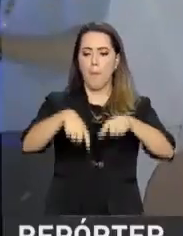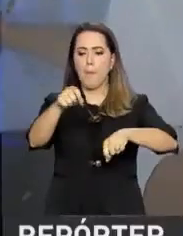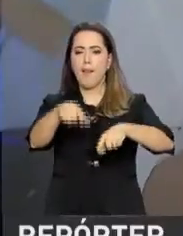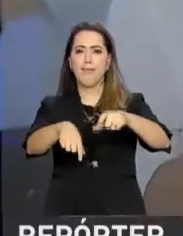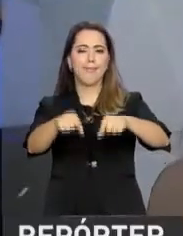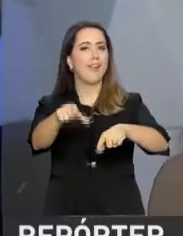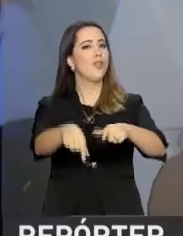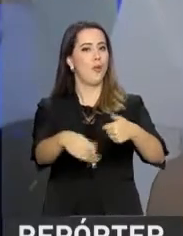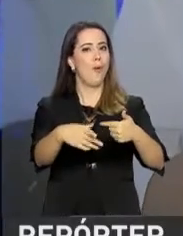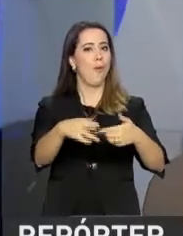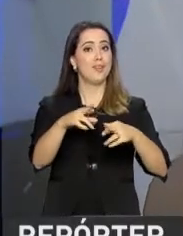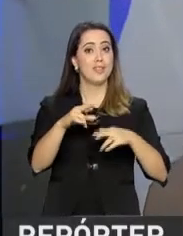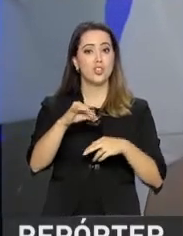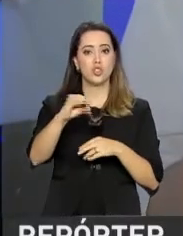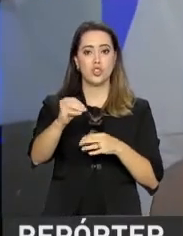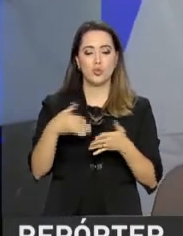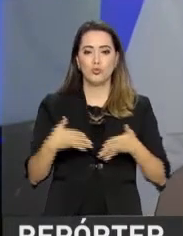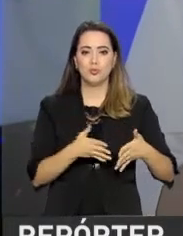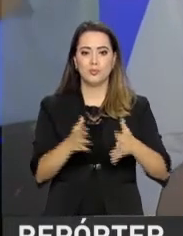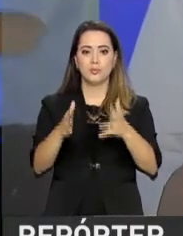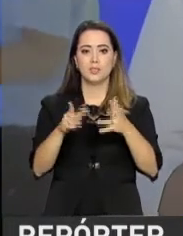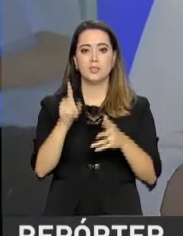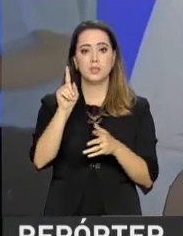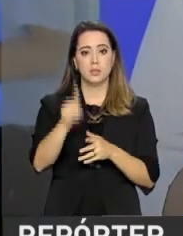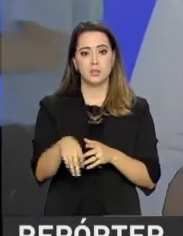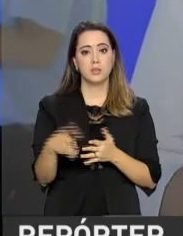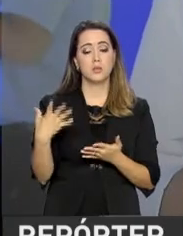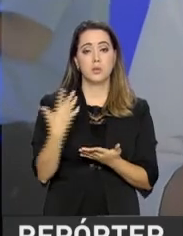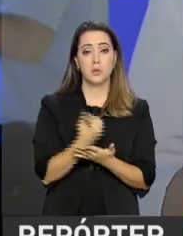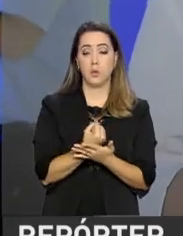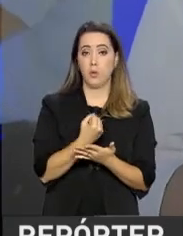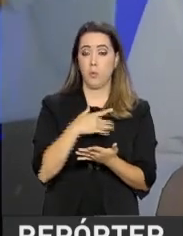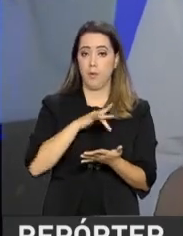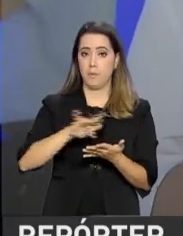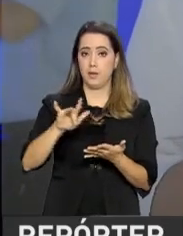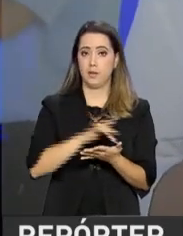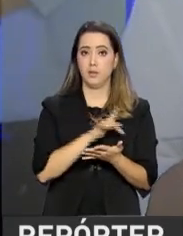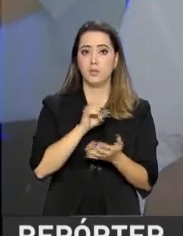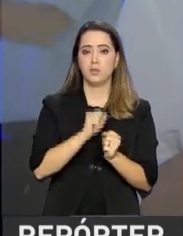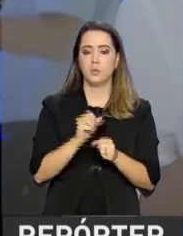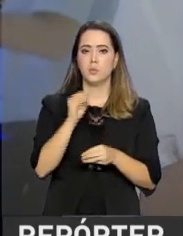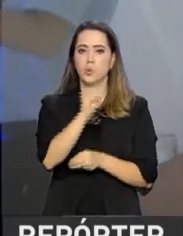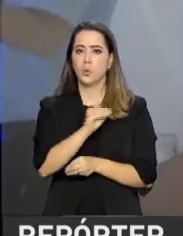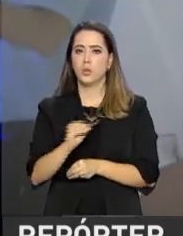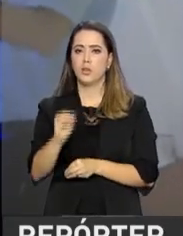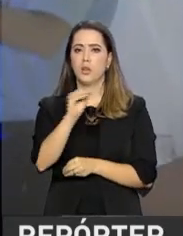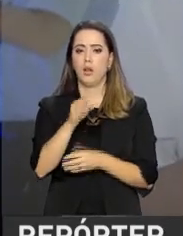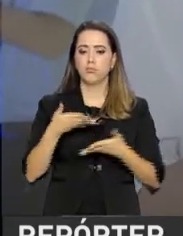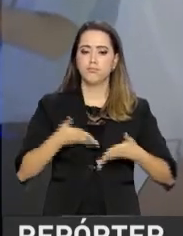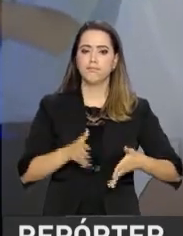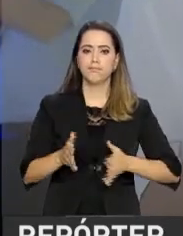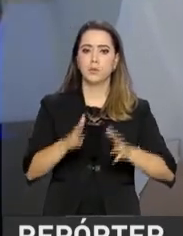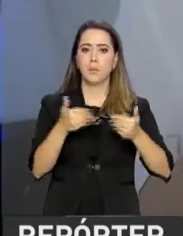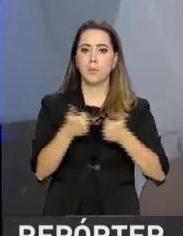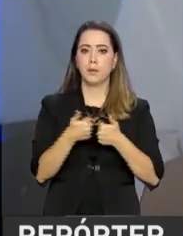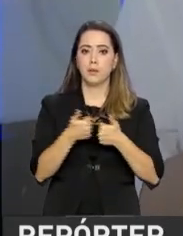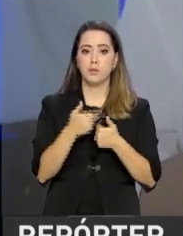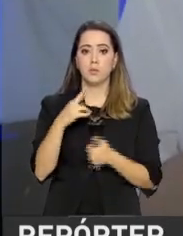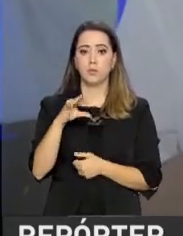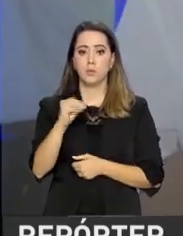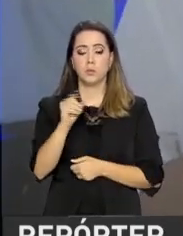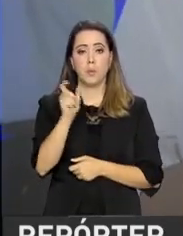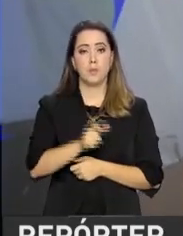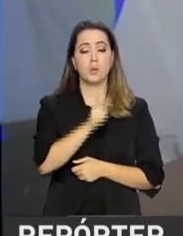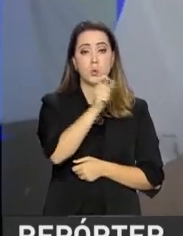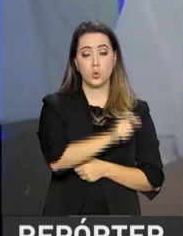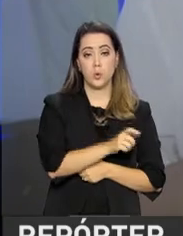É um aplicativo de relacionamento que põe em contato produtores rurais que precisam recuperar nascentes ou margens de rios e